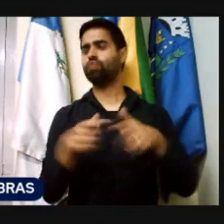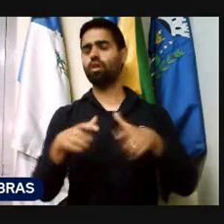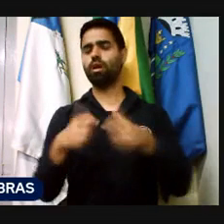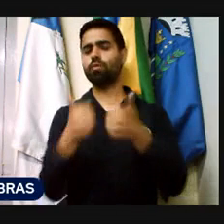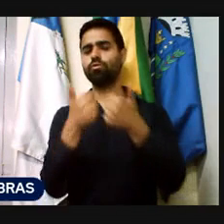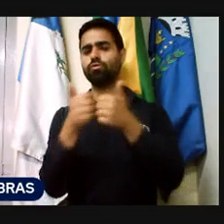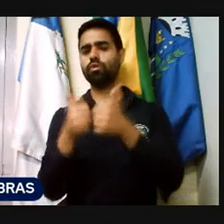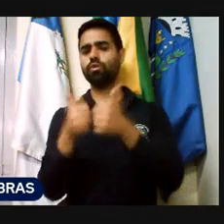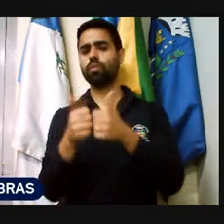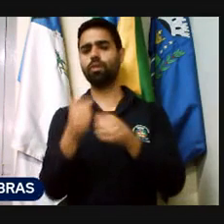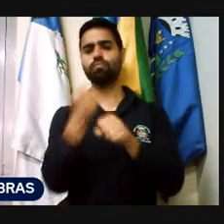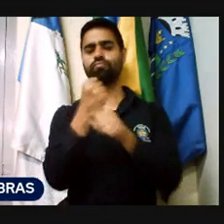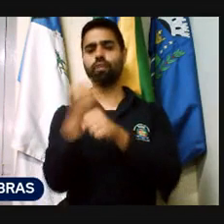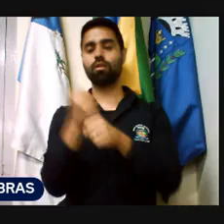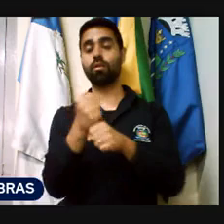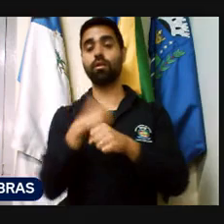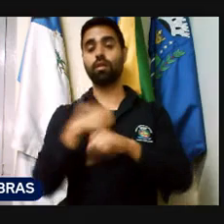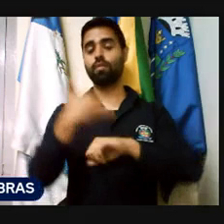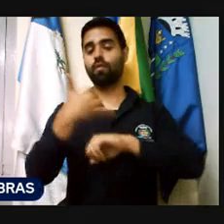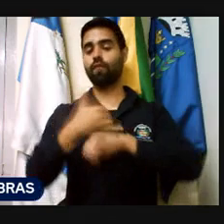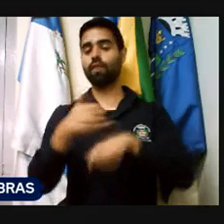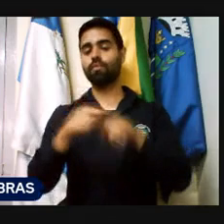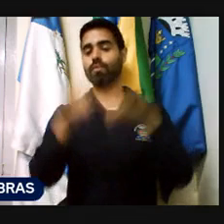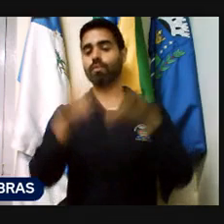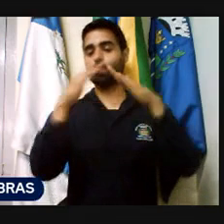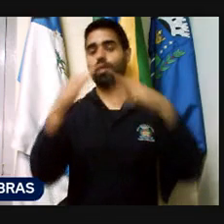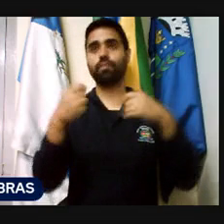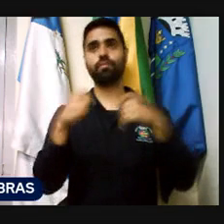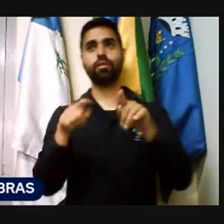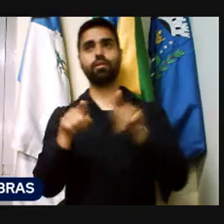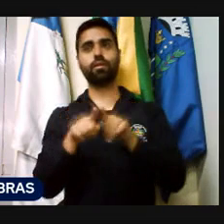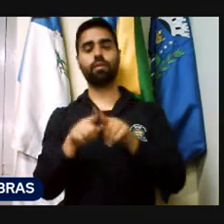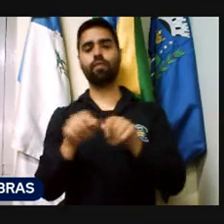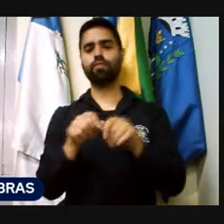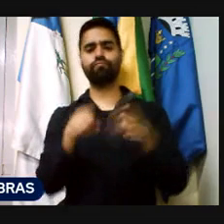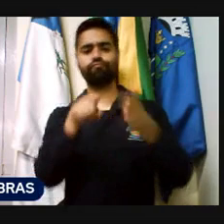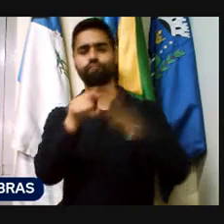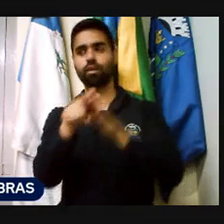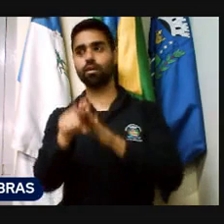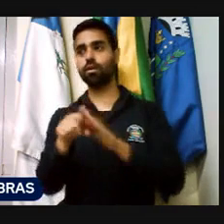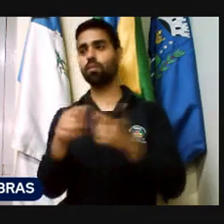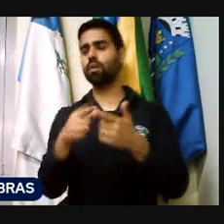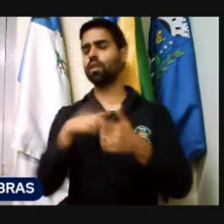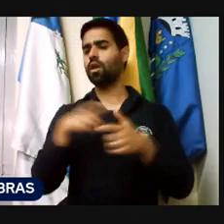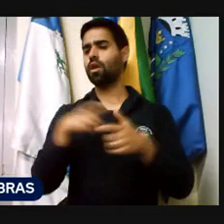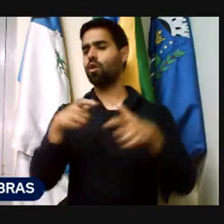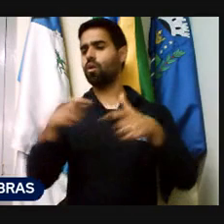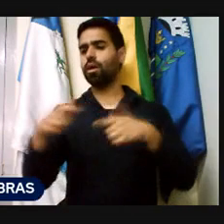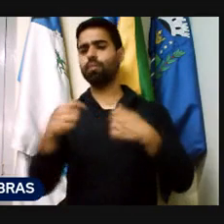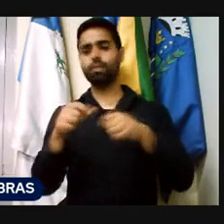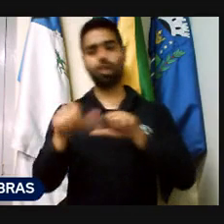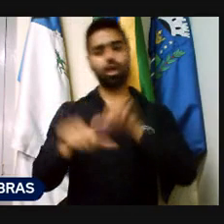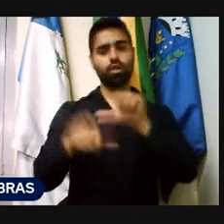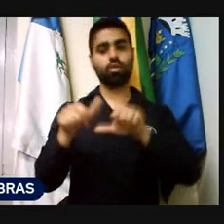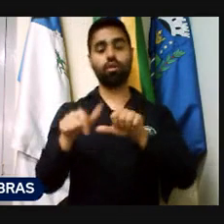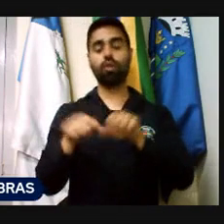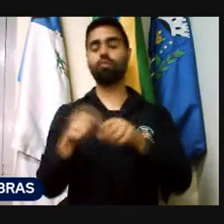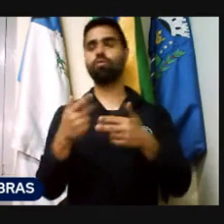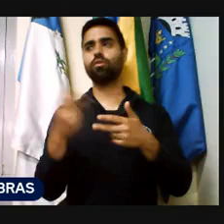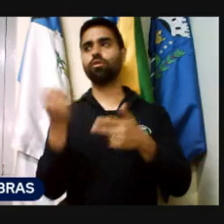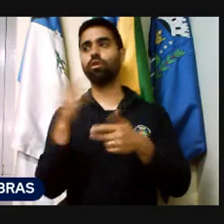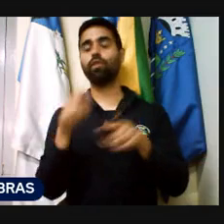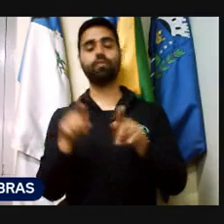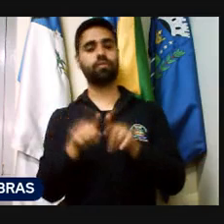são construídos com metal e telhas. É necessário fazer uma vistoria, pois em alguns há necessidade de troca e reposição de telhas e